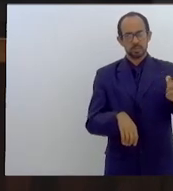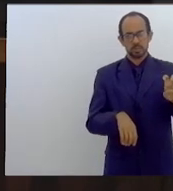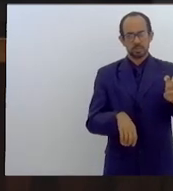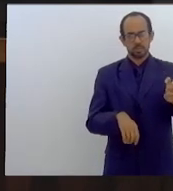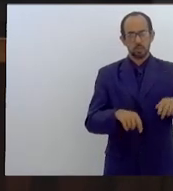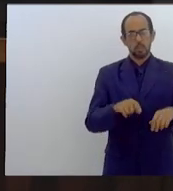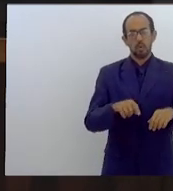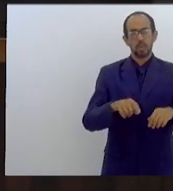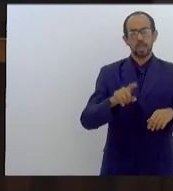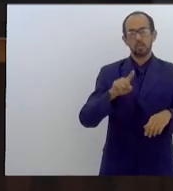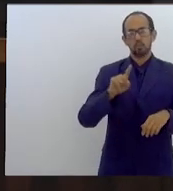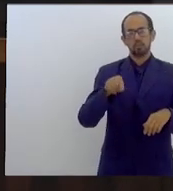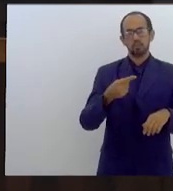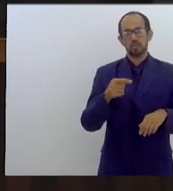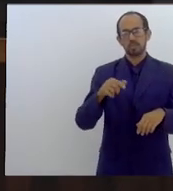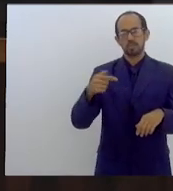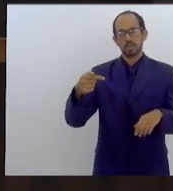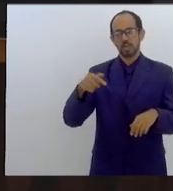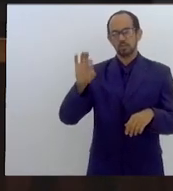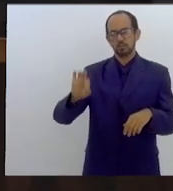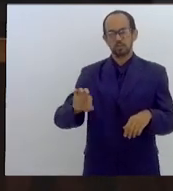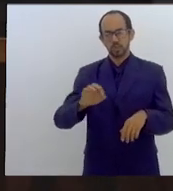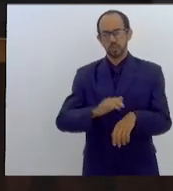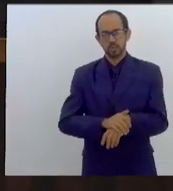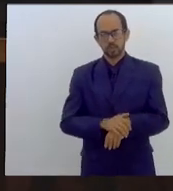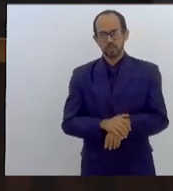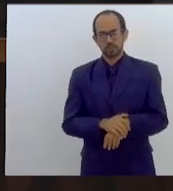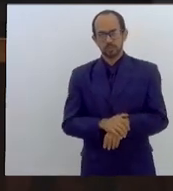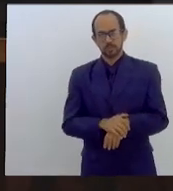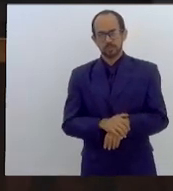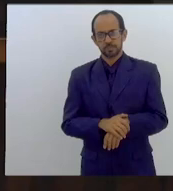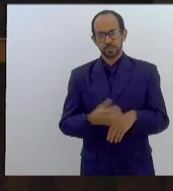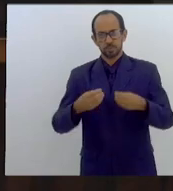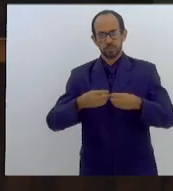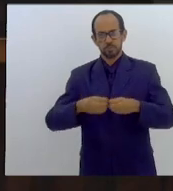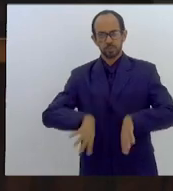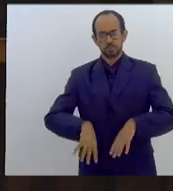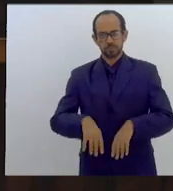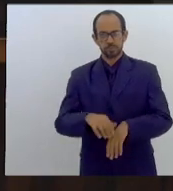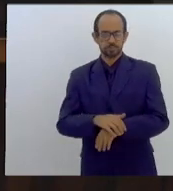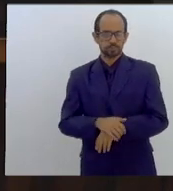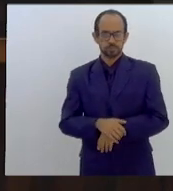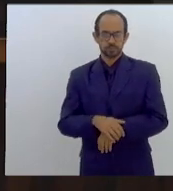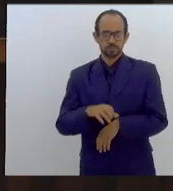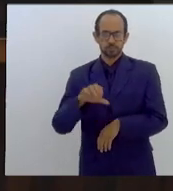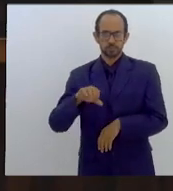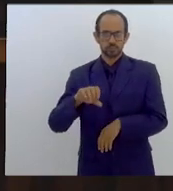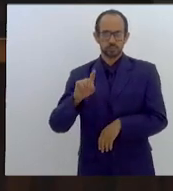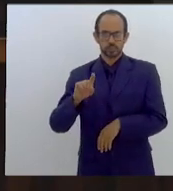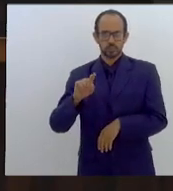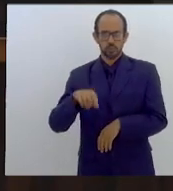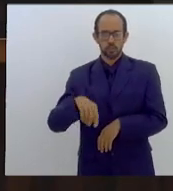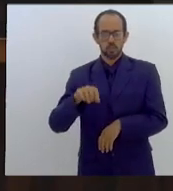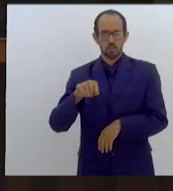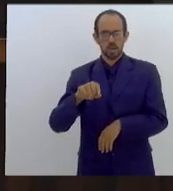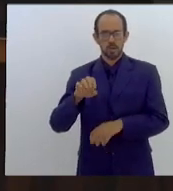1,67%, pela rejeição de 45 emendas, 15,05%, e pela prejudicabilidade a 91 emendas,